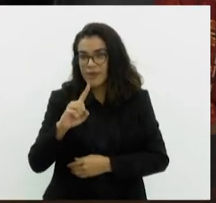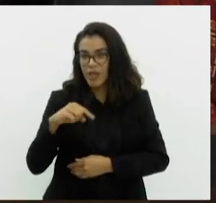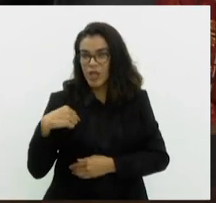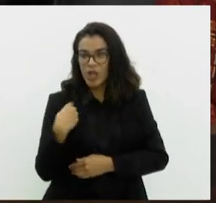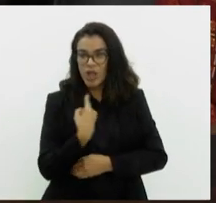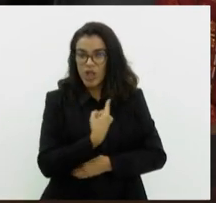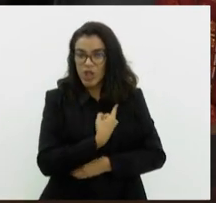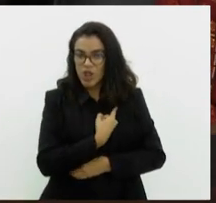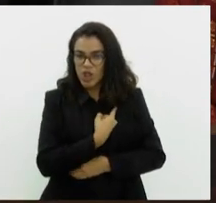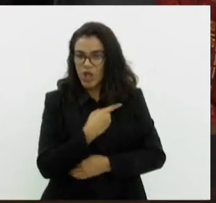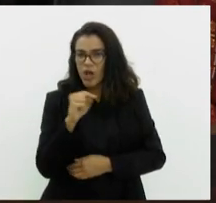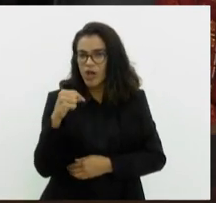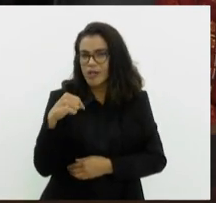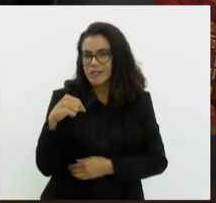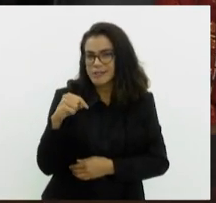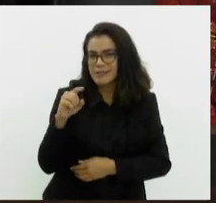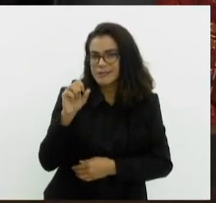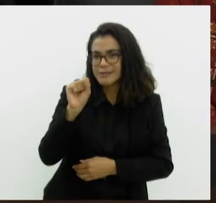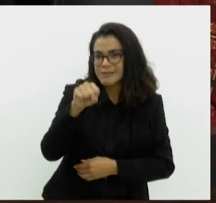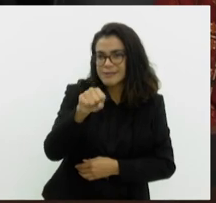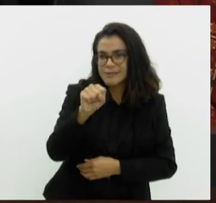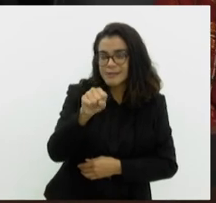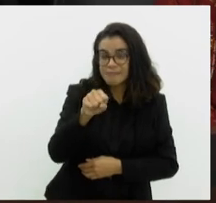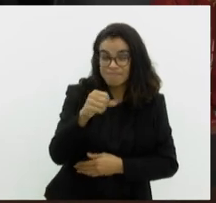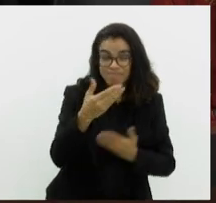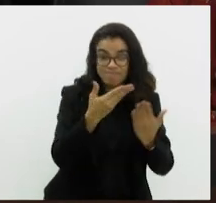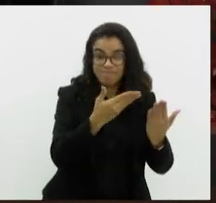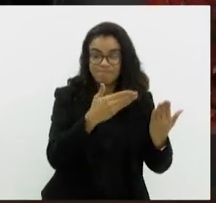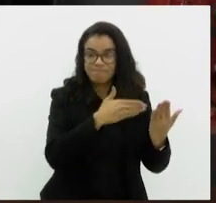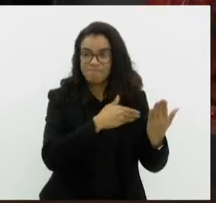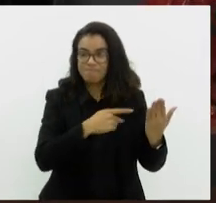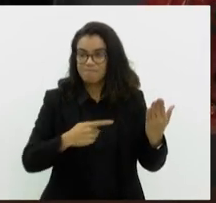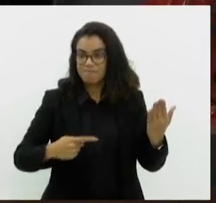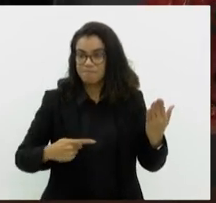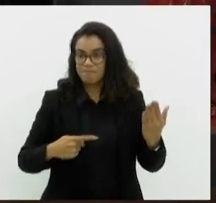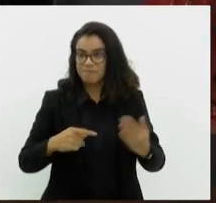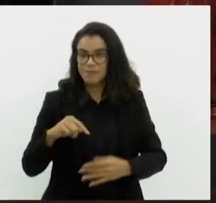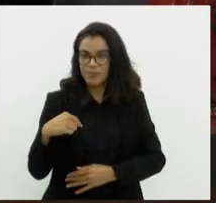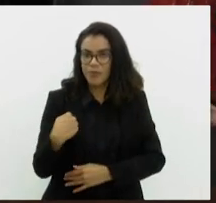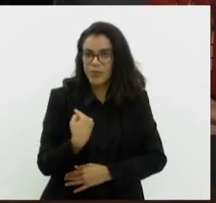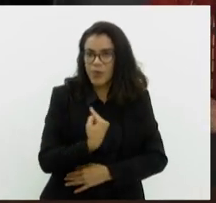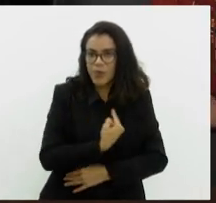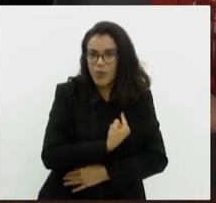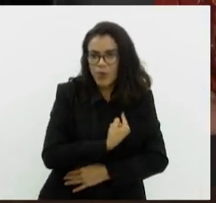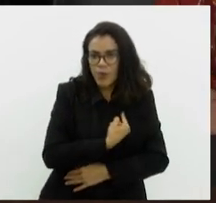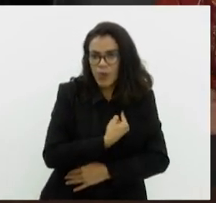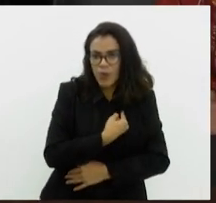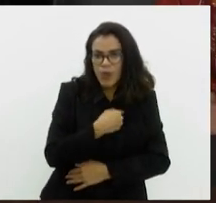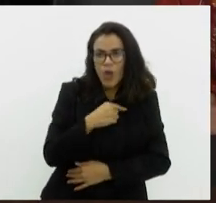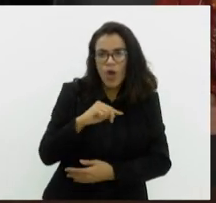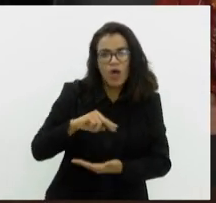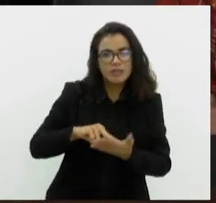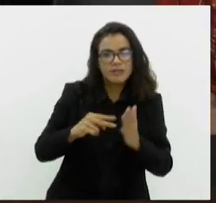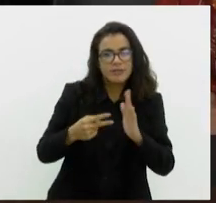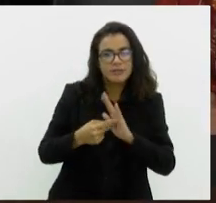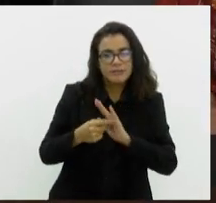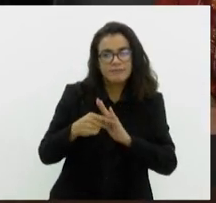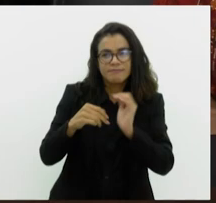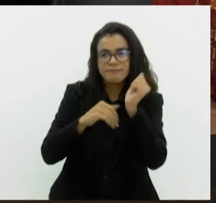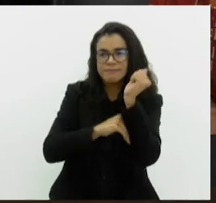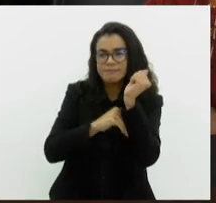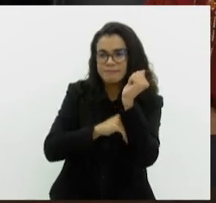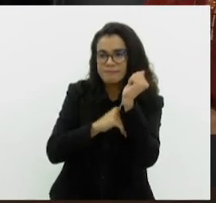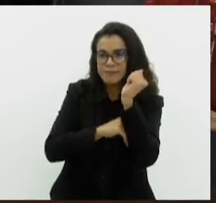do mistério, senhora presidente. Nós somos filhos do mistério, senhora representante